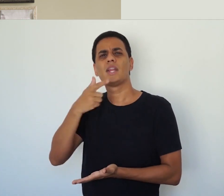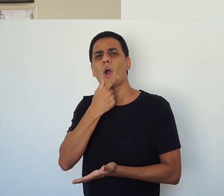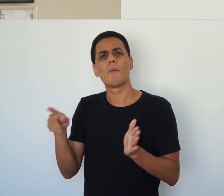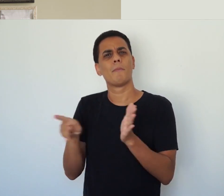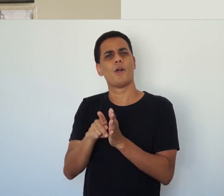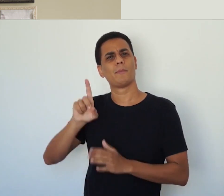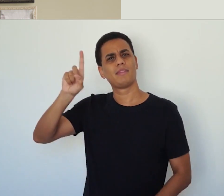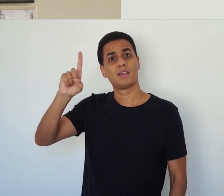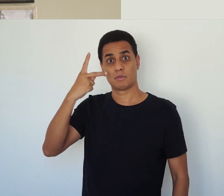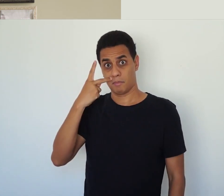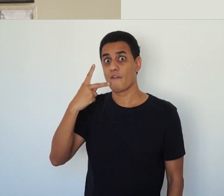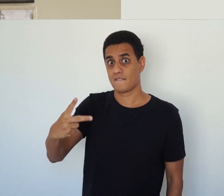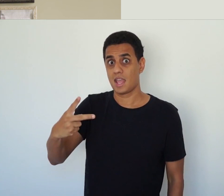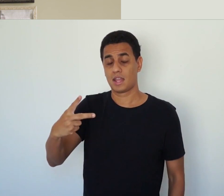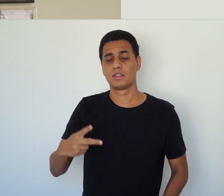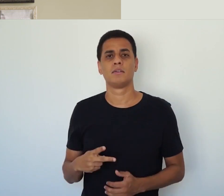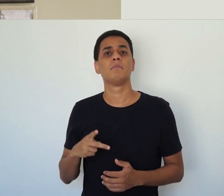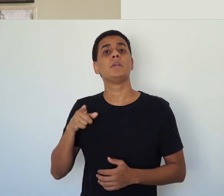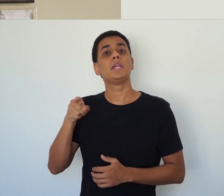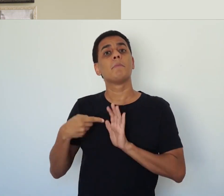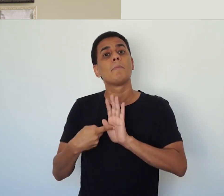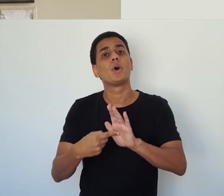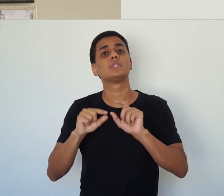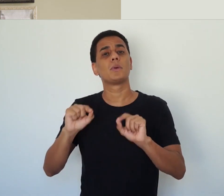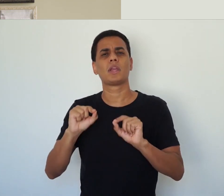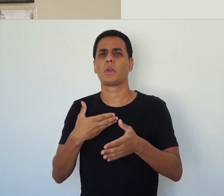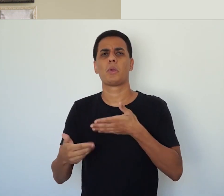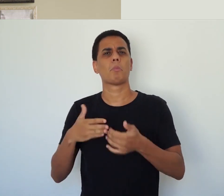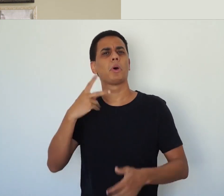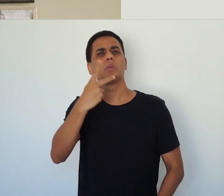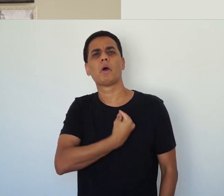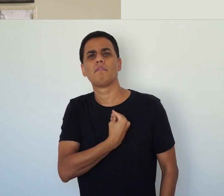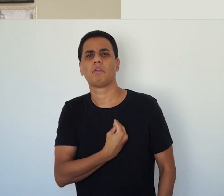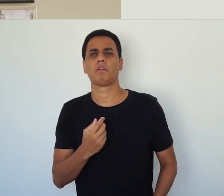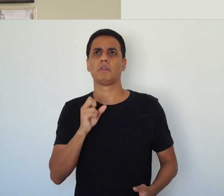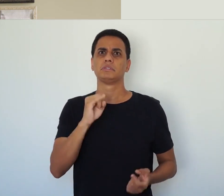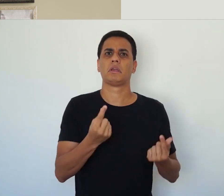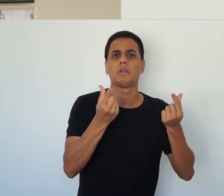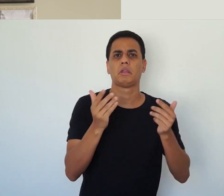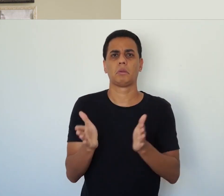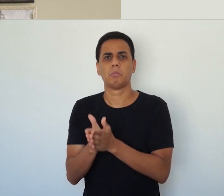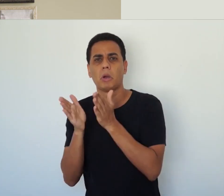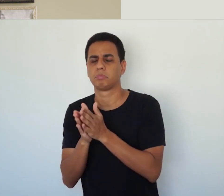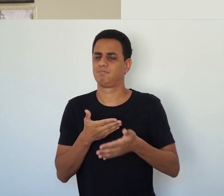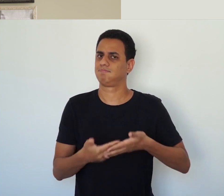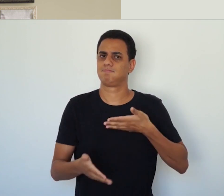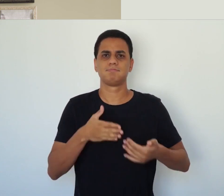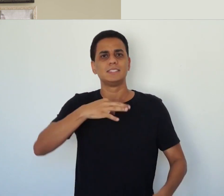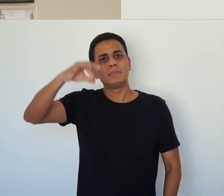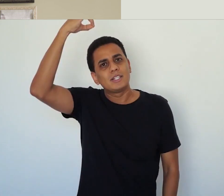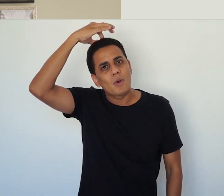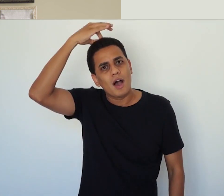Deus, que deixa mais claro ainda que não importa a sua realidade socioeconômica, não importa a sua realidade, até